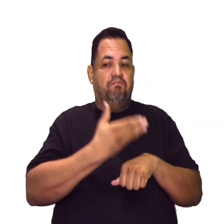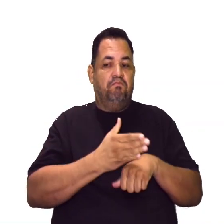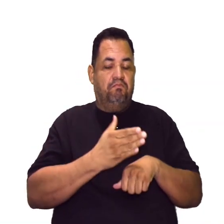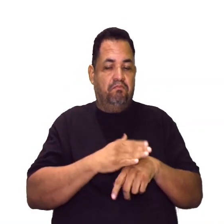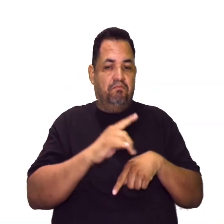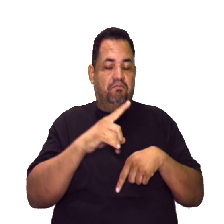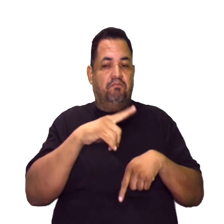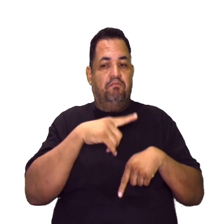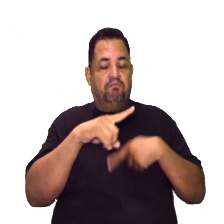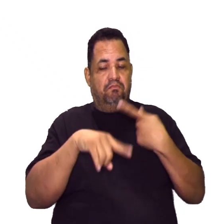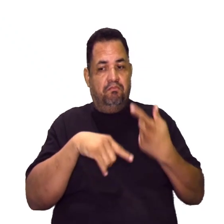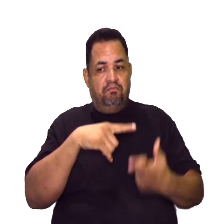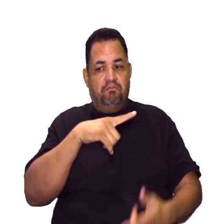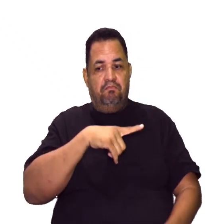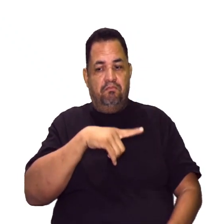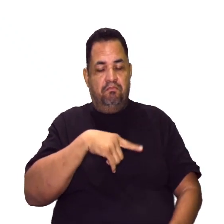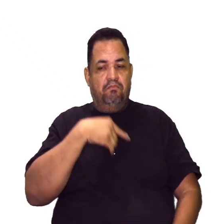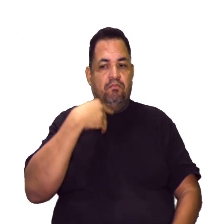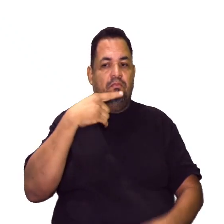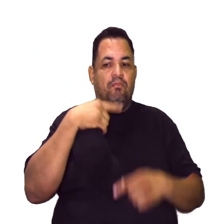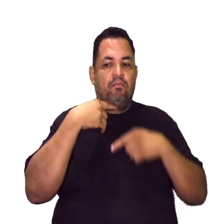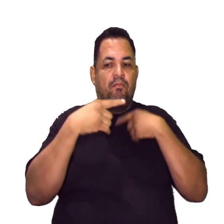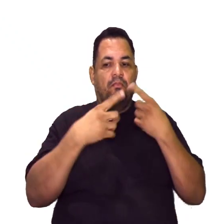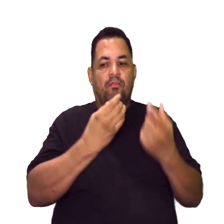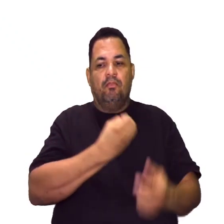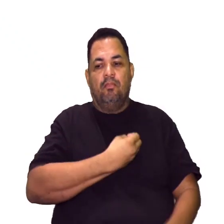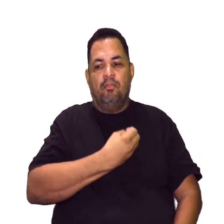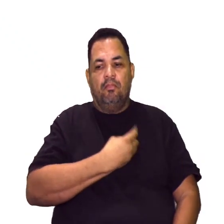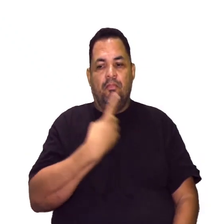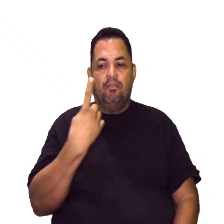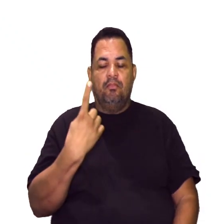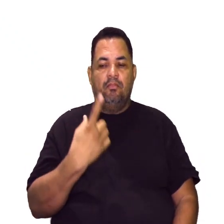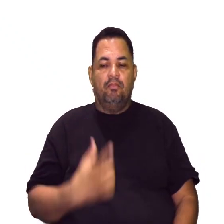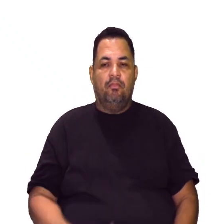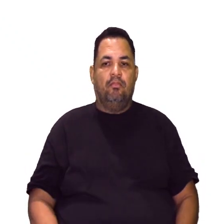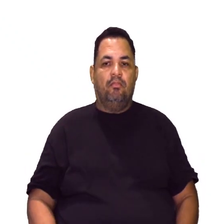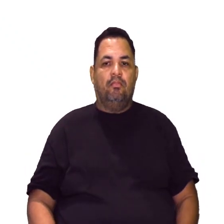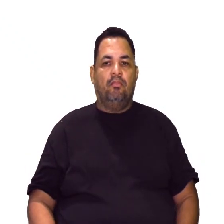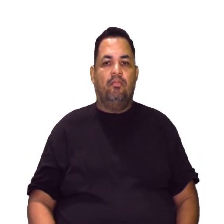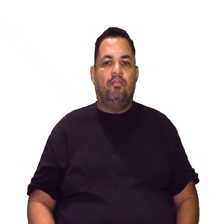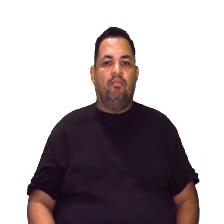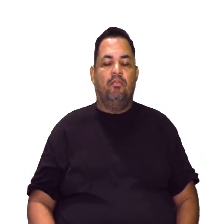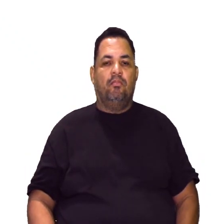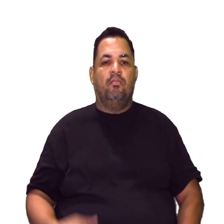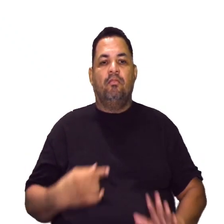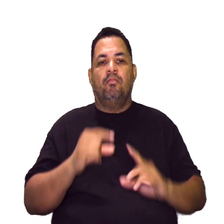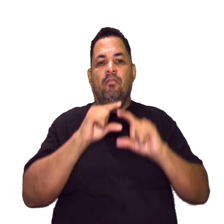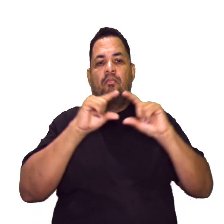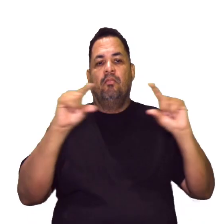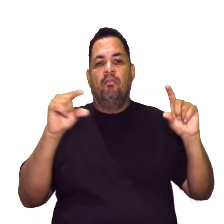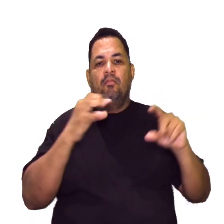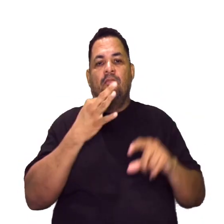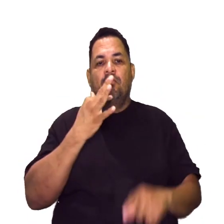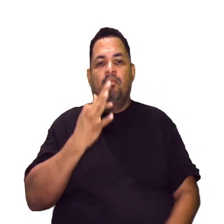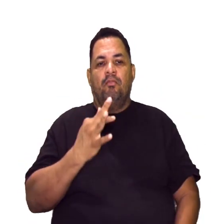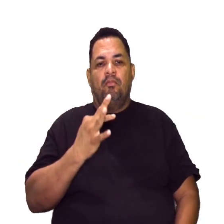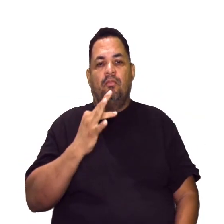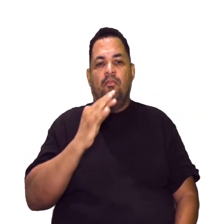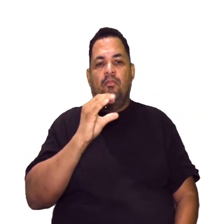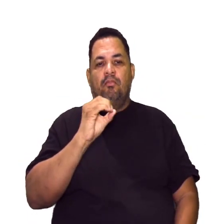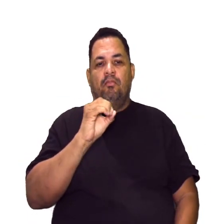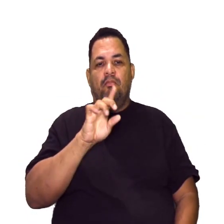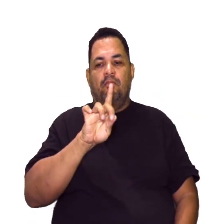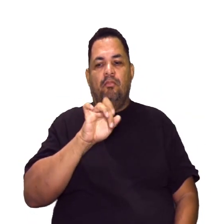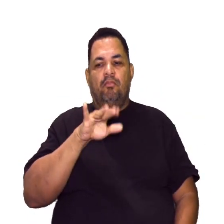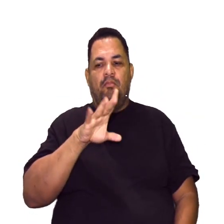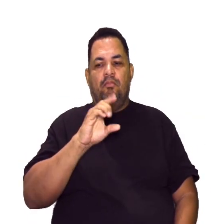vem as dúvidas, né? A questão de número 1 está dizendo o seguinte. O fogênio, que é um gás,